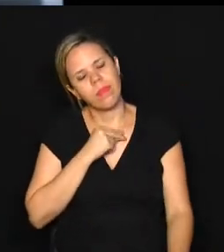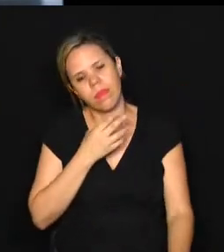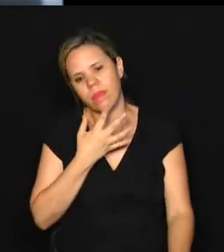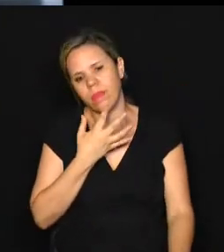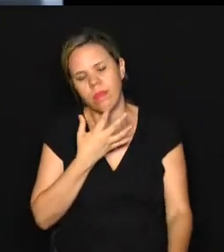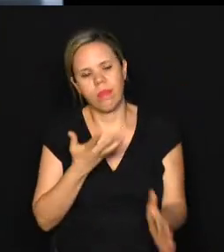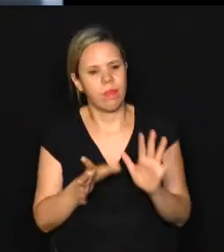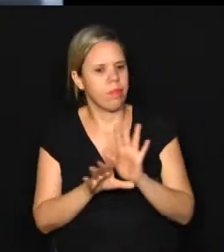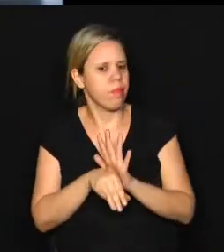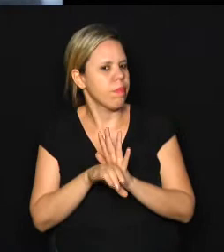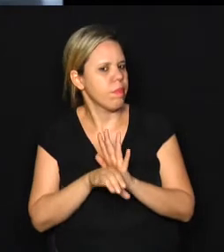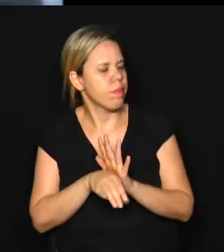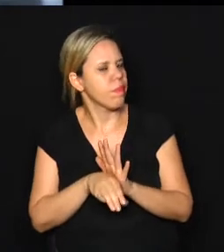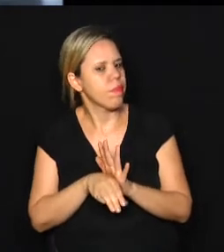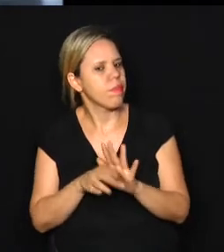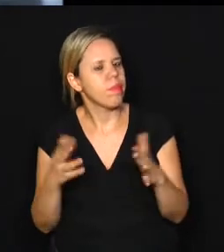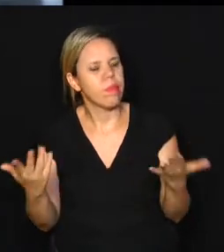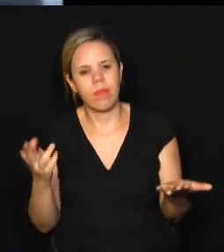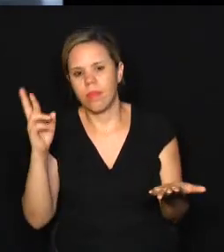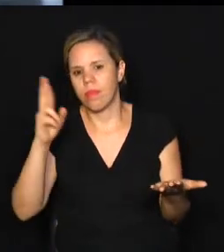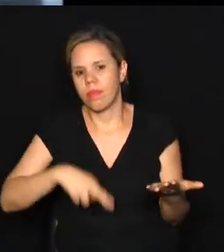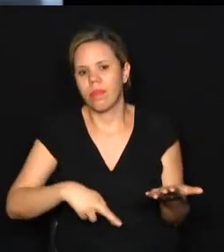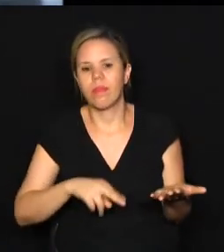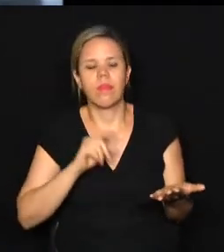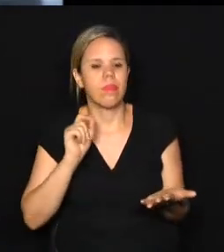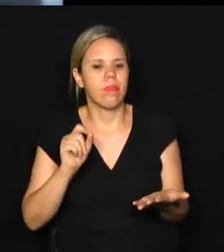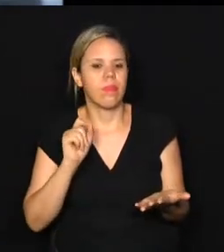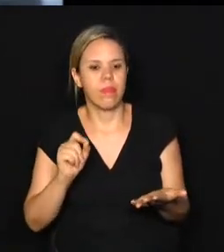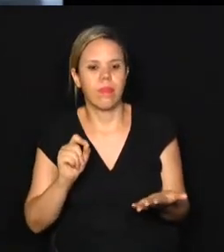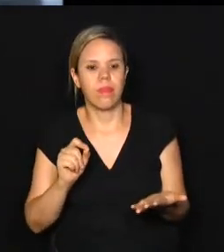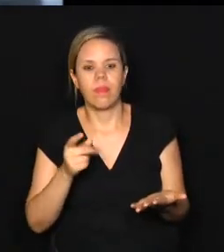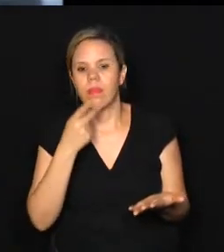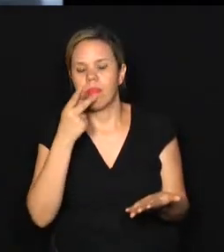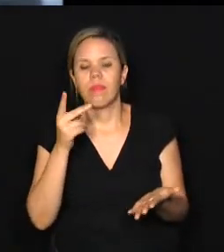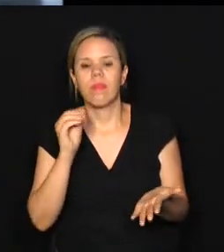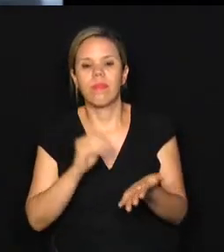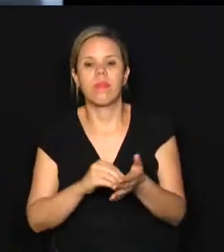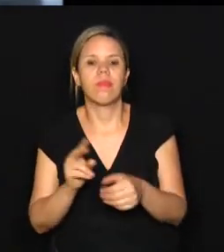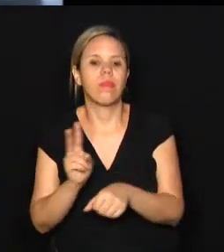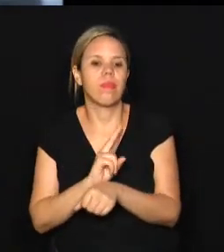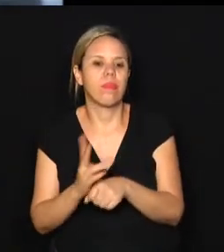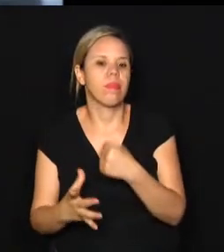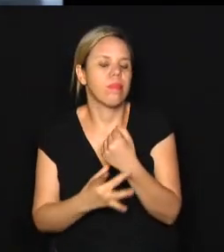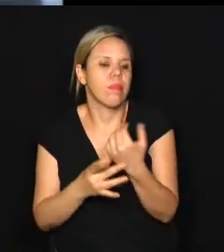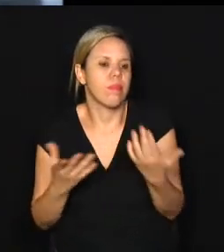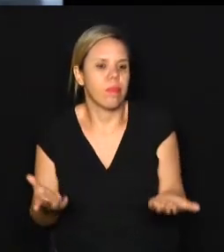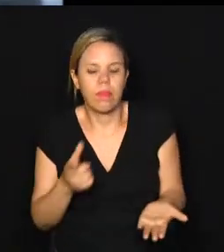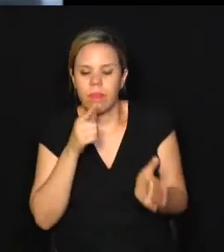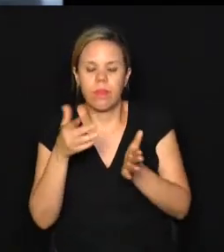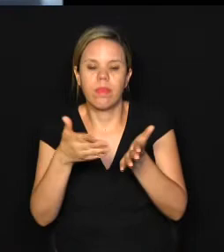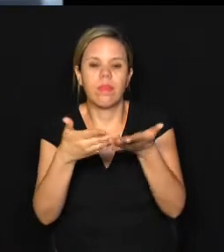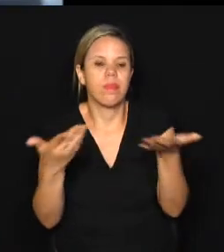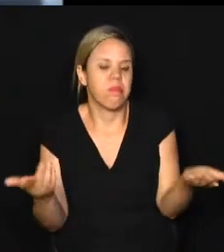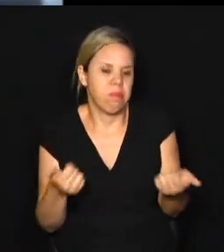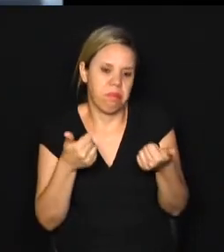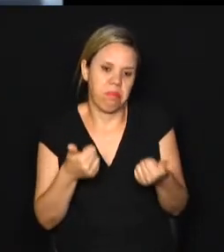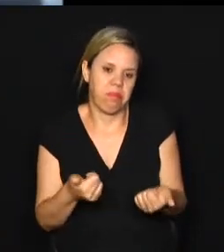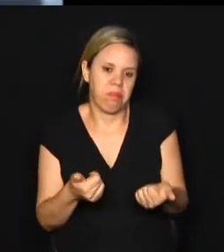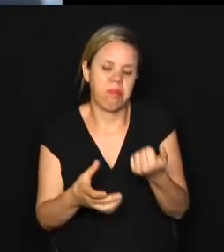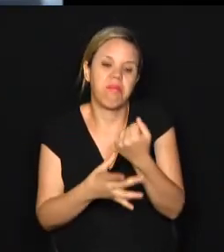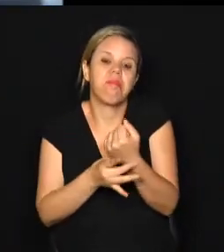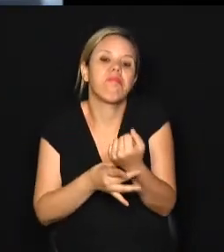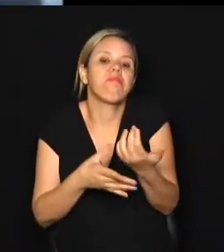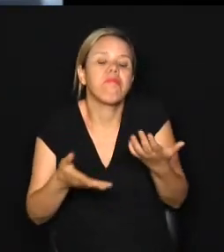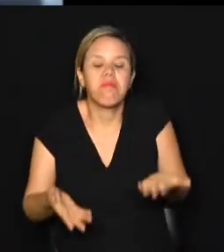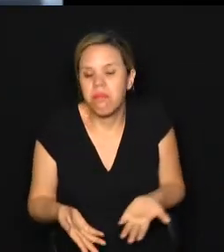isso. Qual é a razão que se alega? É a segurança hídrica? Pô, tudo bem, então a segurança